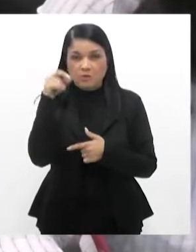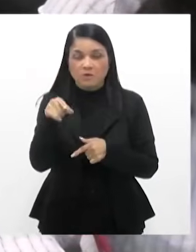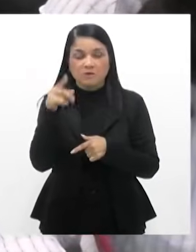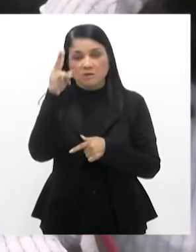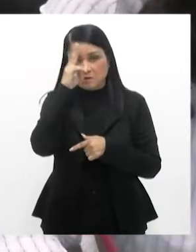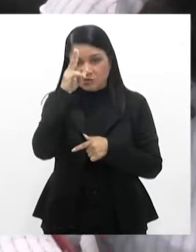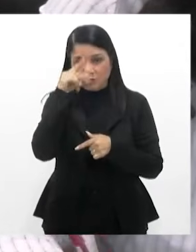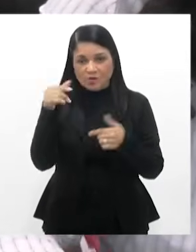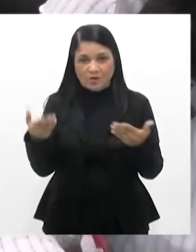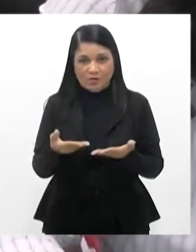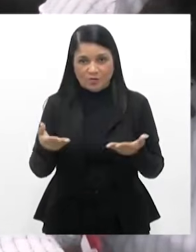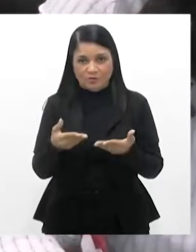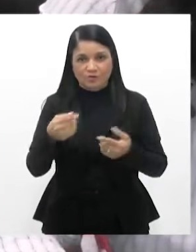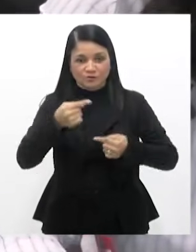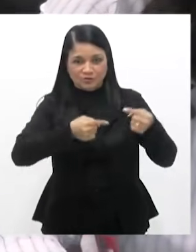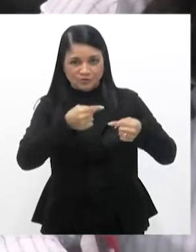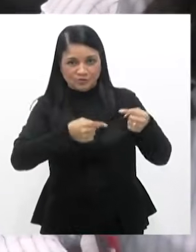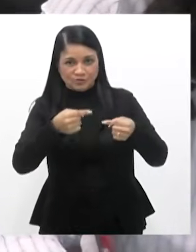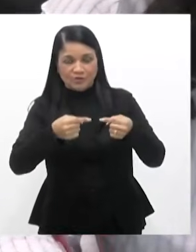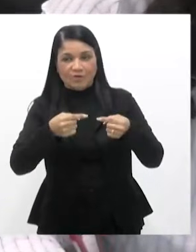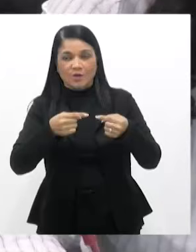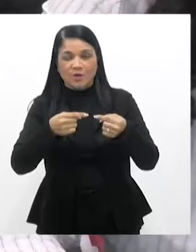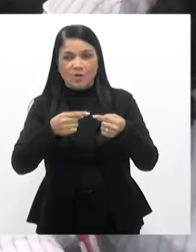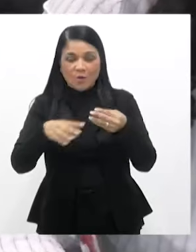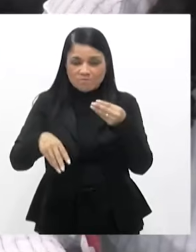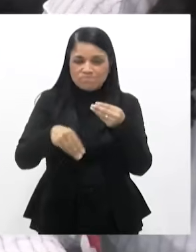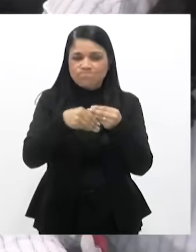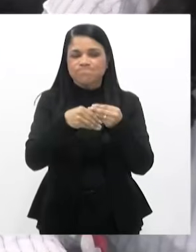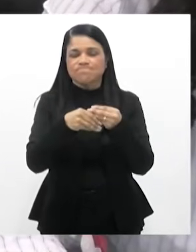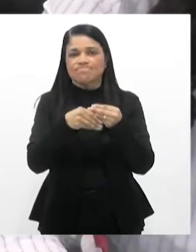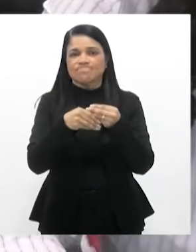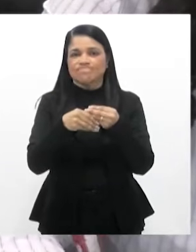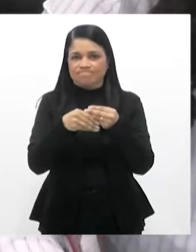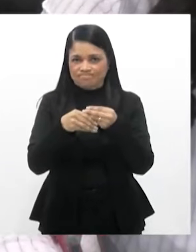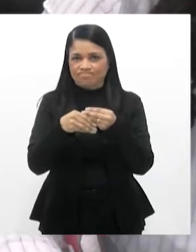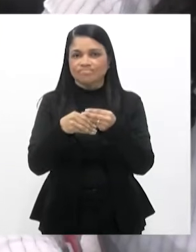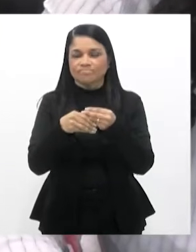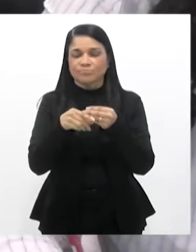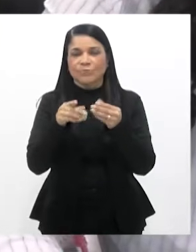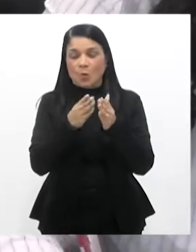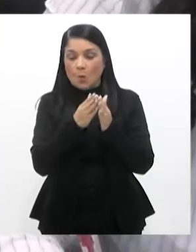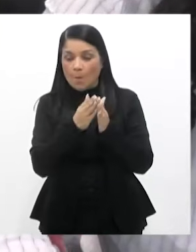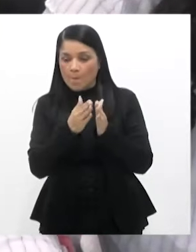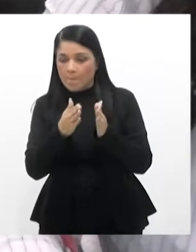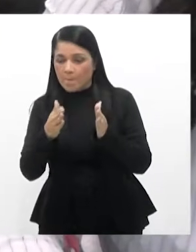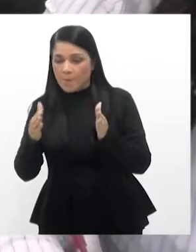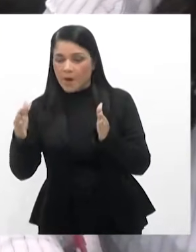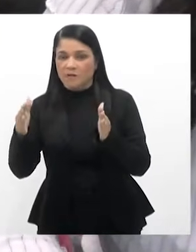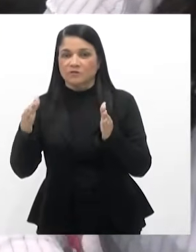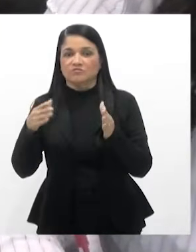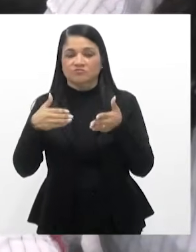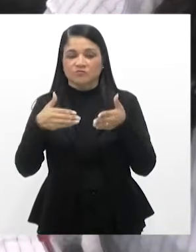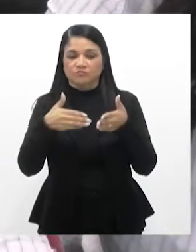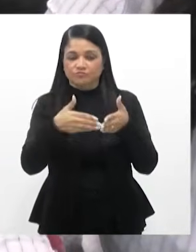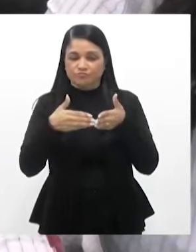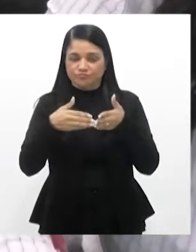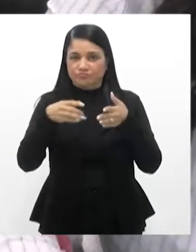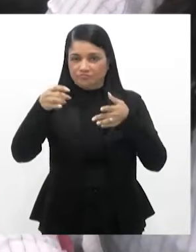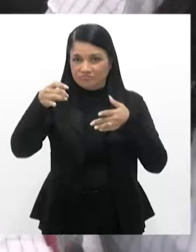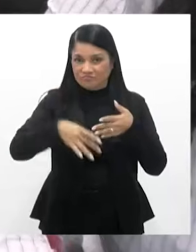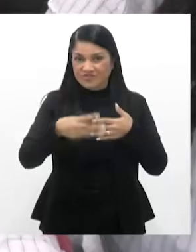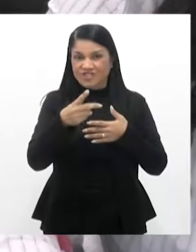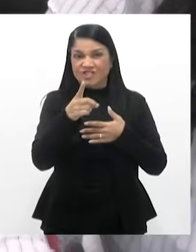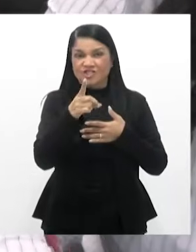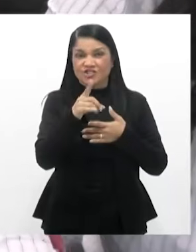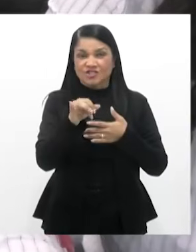disso aqui, eu amarraria mais isso. Porque quando eu falei, coloquei um prazo de desincompatibilização, ou seja, 30